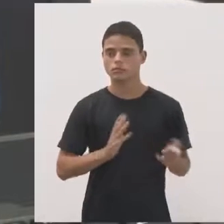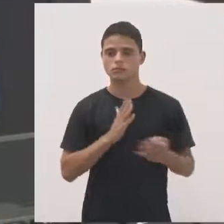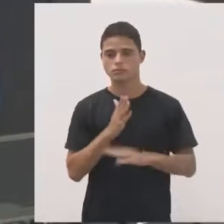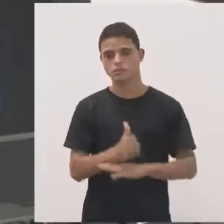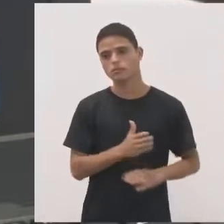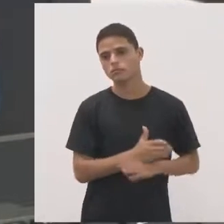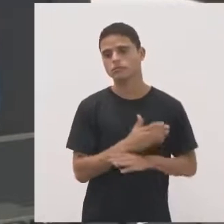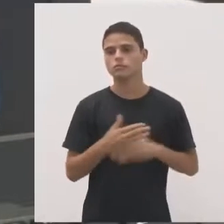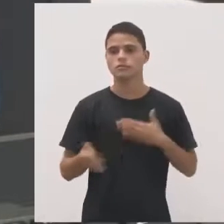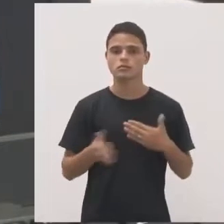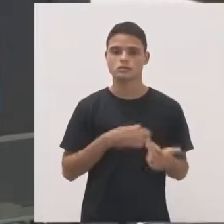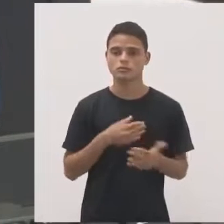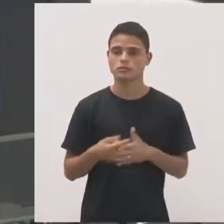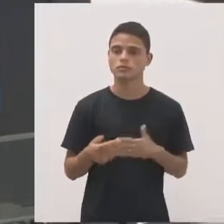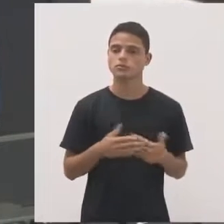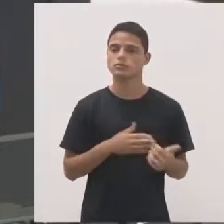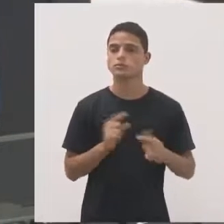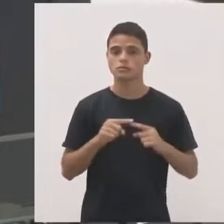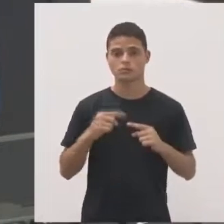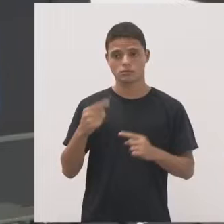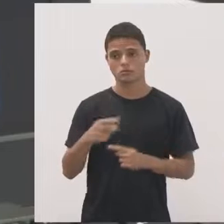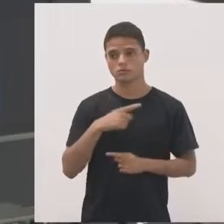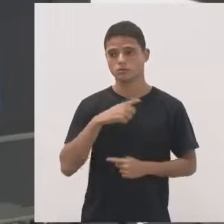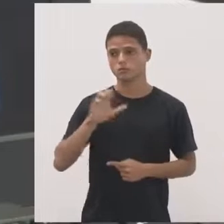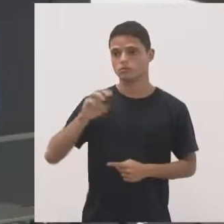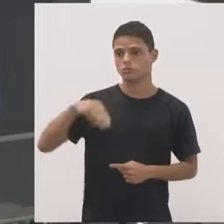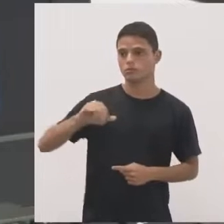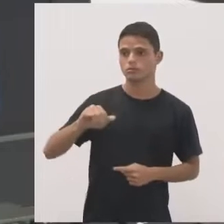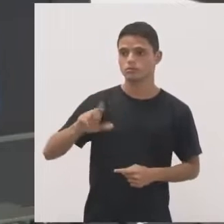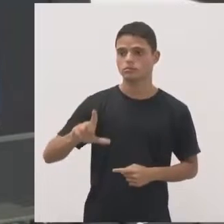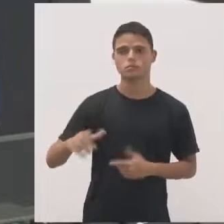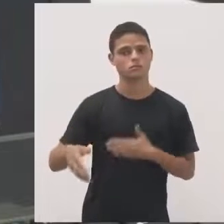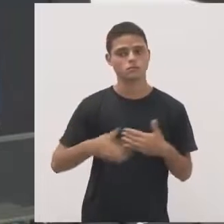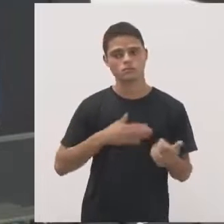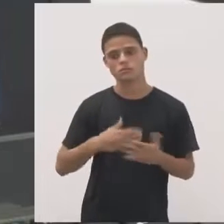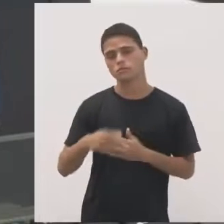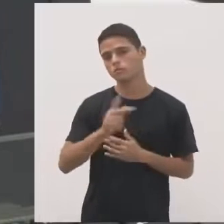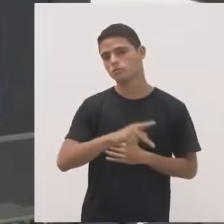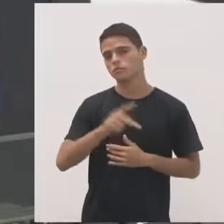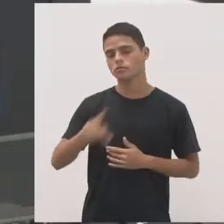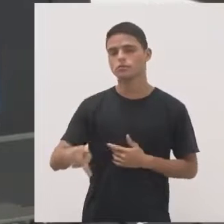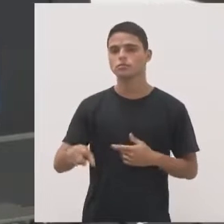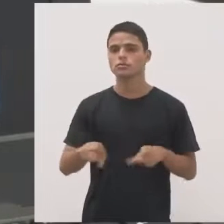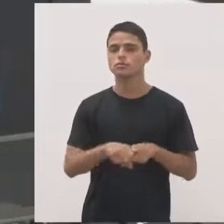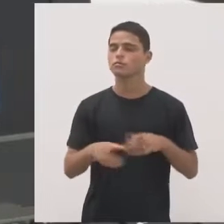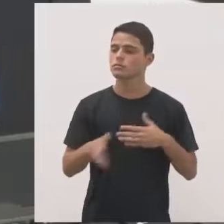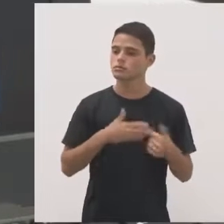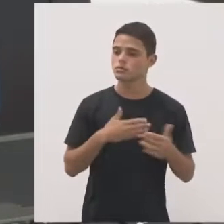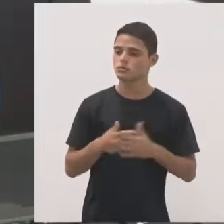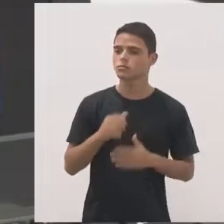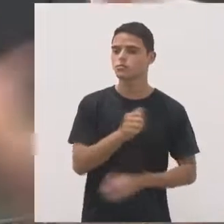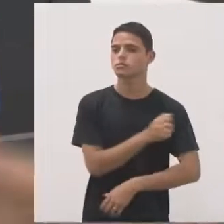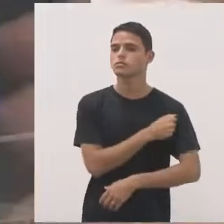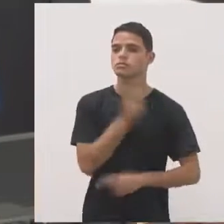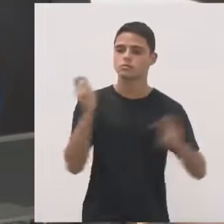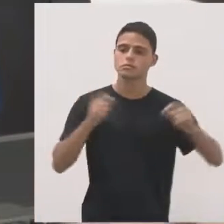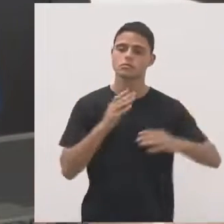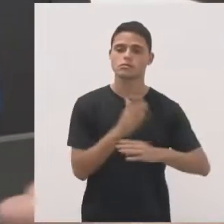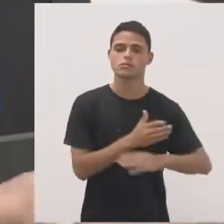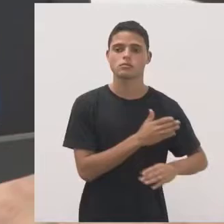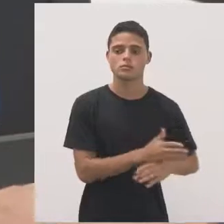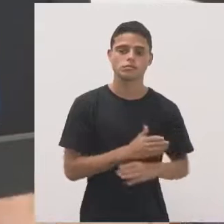entrar depois que a gente faz esse e-mail aqui, qualquer professor e qualquer aluno consegue acessar, tá bom?